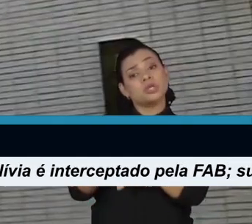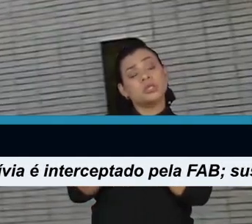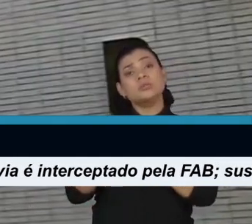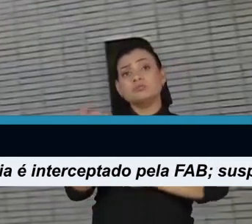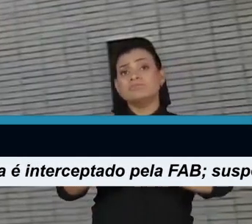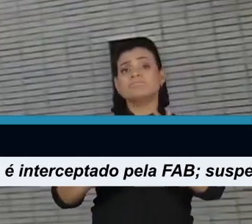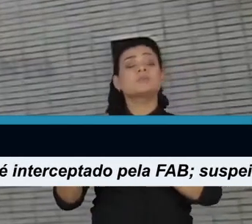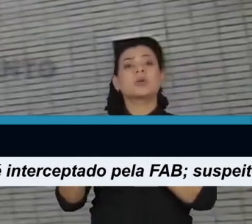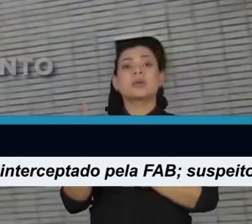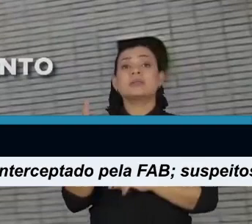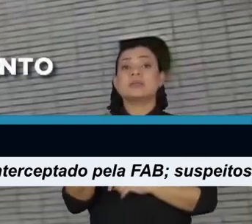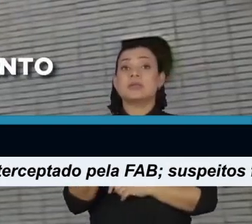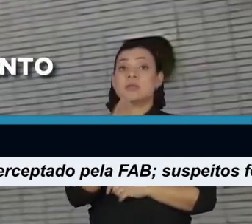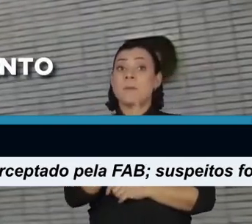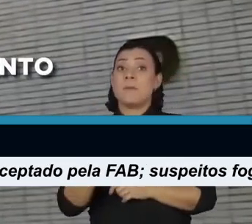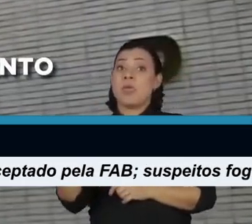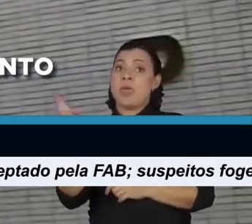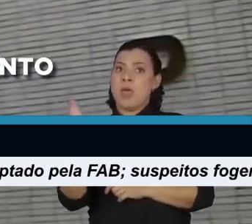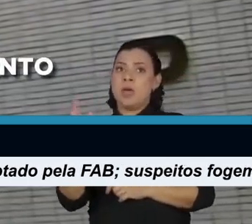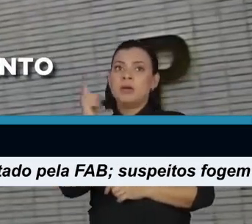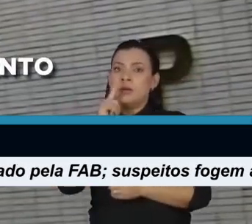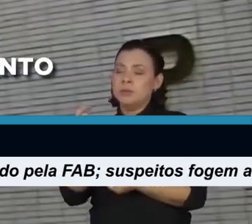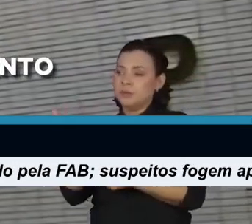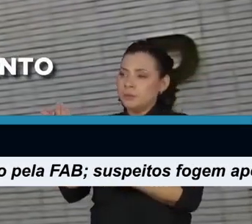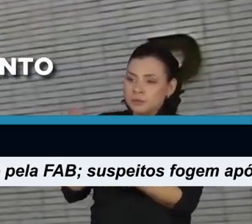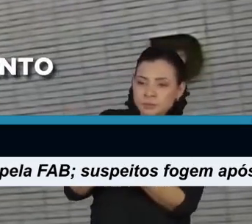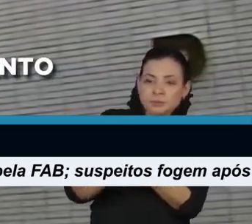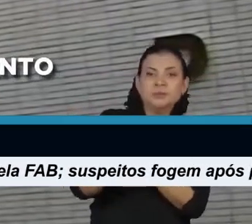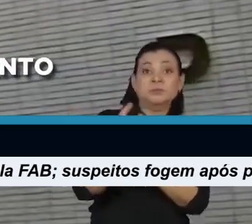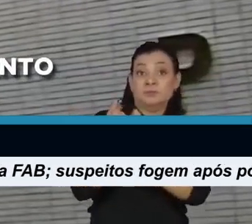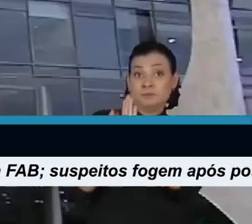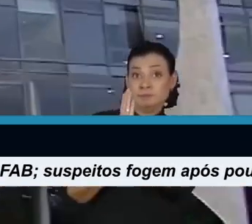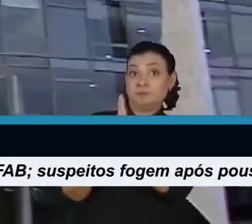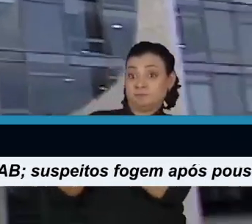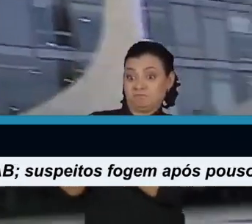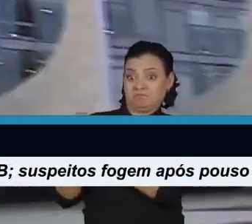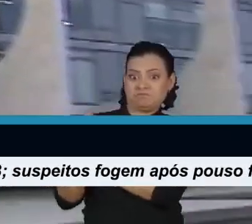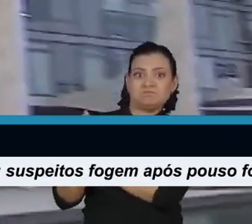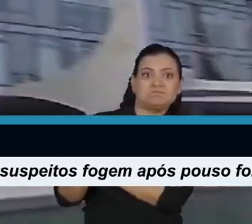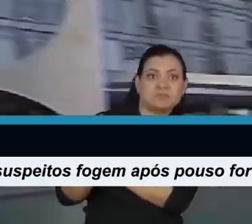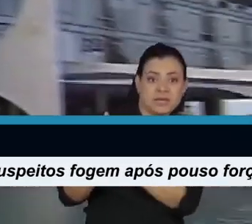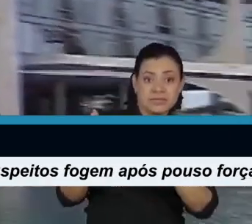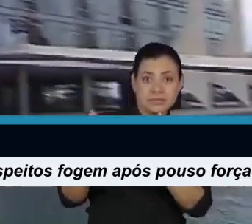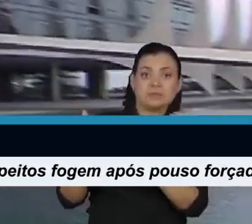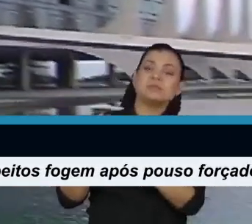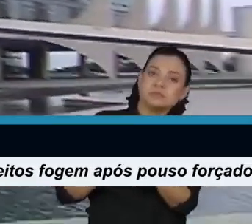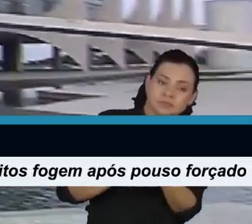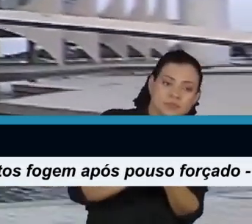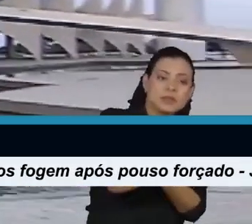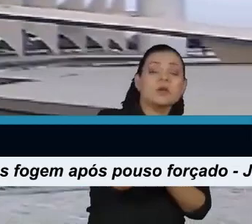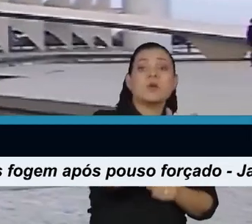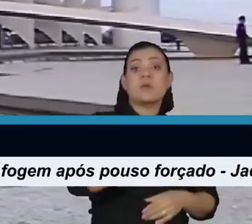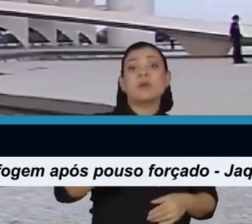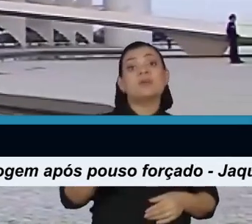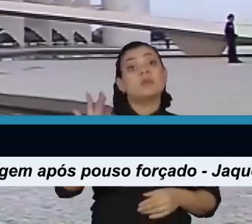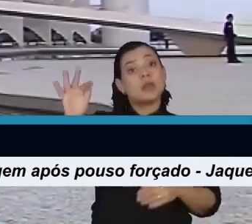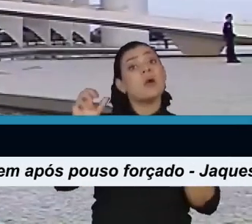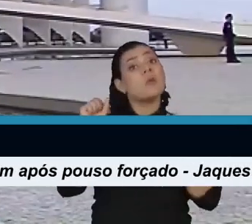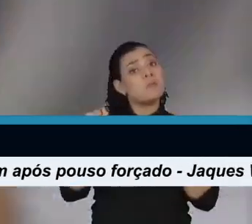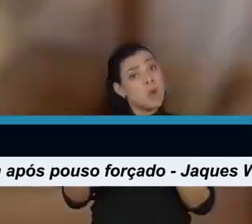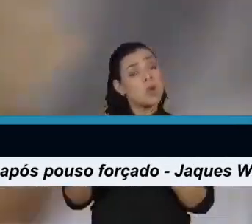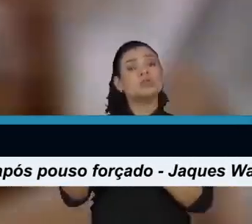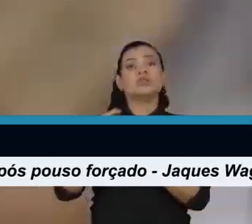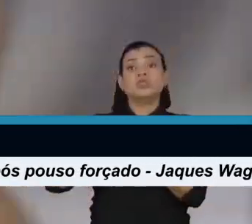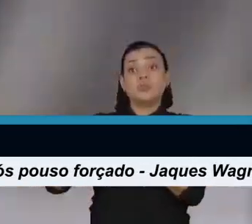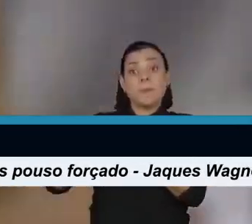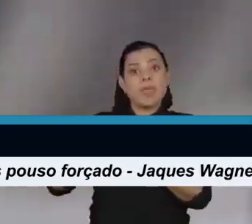ampliação de quase 16 bilhões de reais em despesas no orçamento deste ano. Pelas regras atuais, o governo federal pode aumentar as despesas